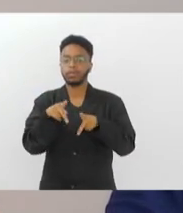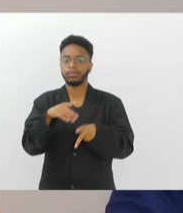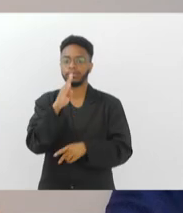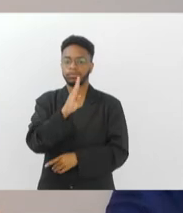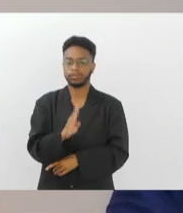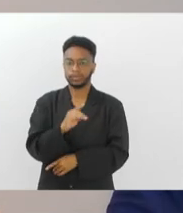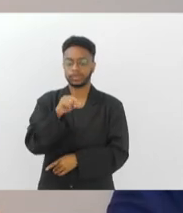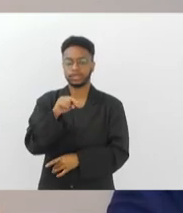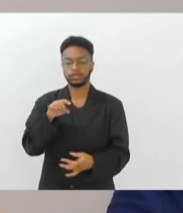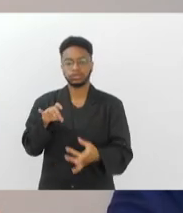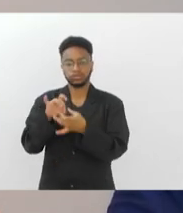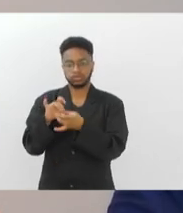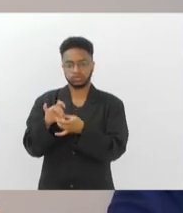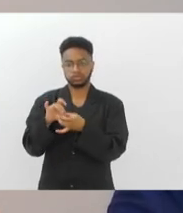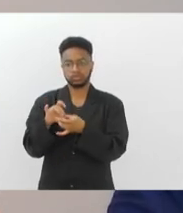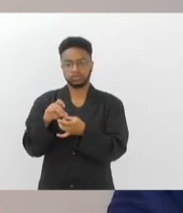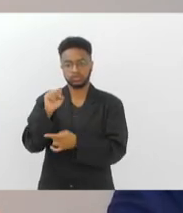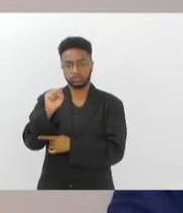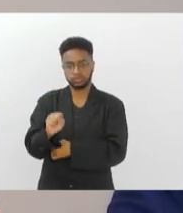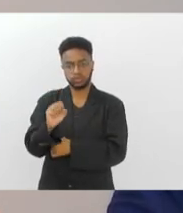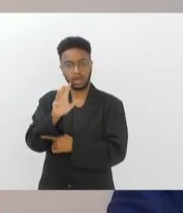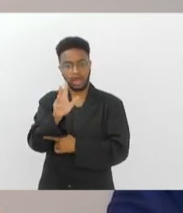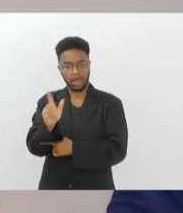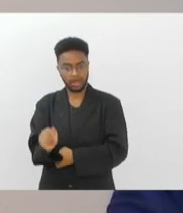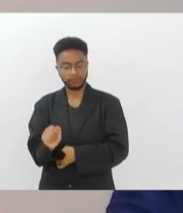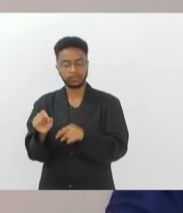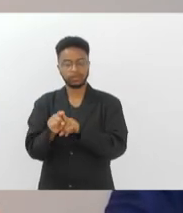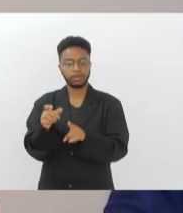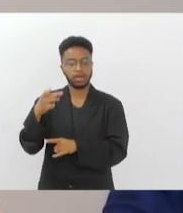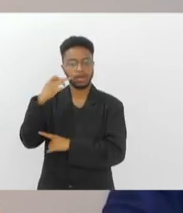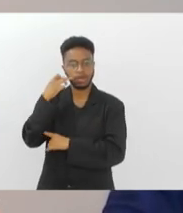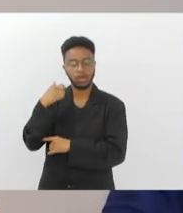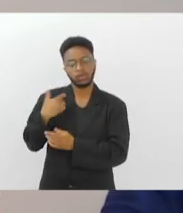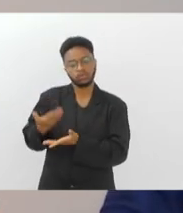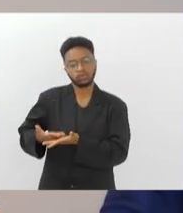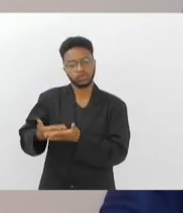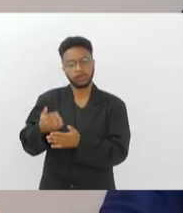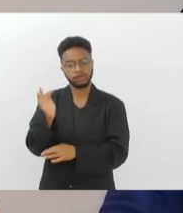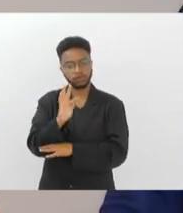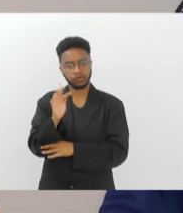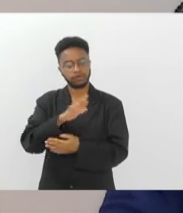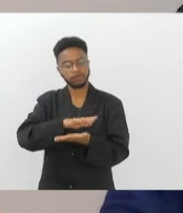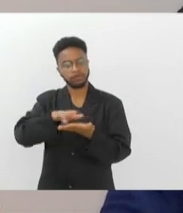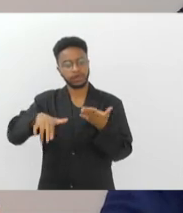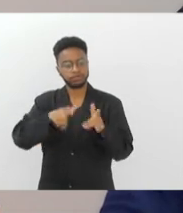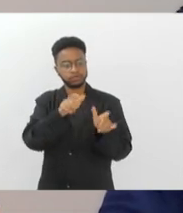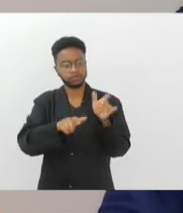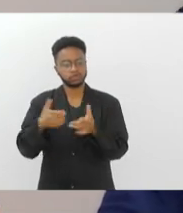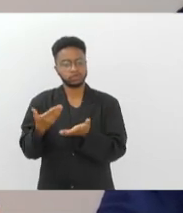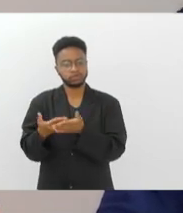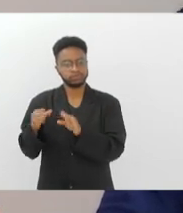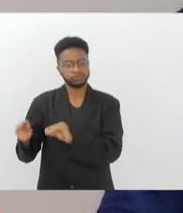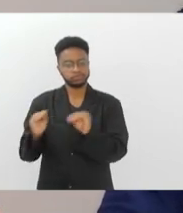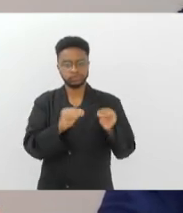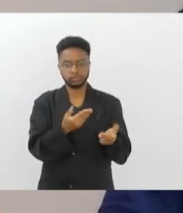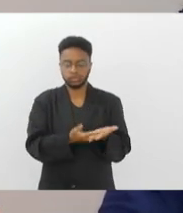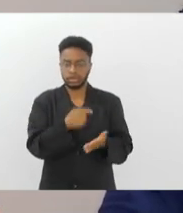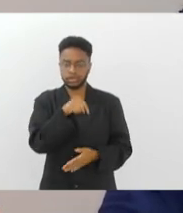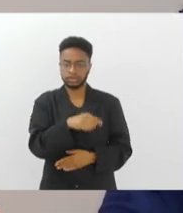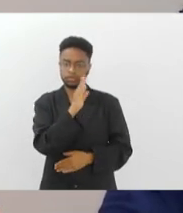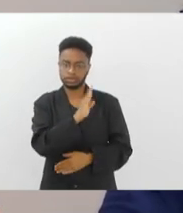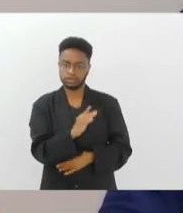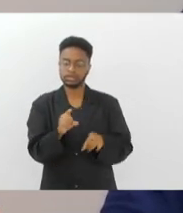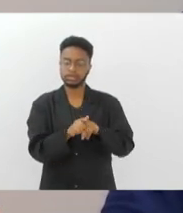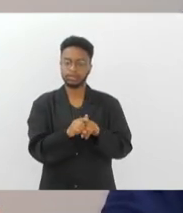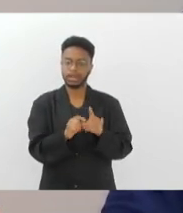sul-africanos e angolanos. Né. Eu estudei na faculdade com vários colegas que faziam intercâmbio, e muito da identidade